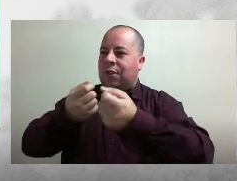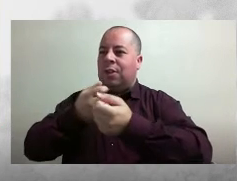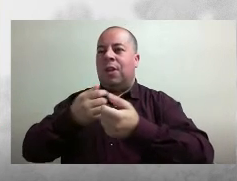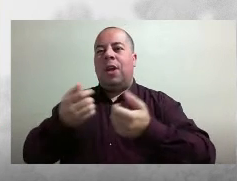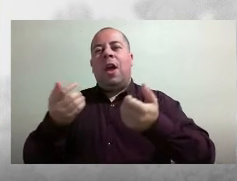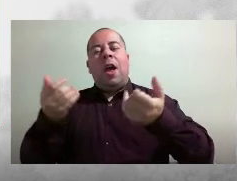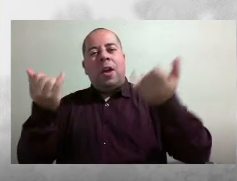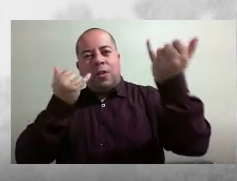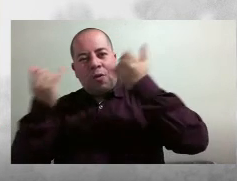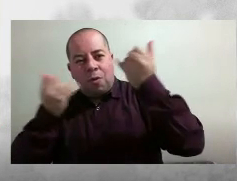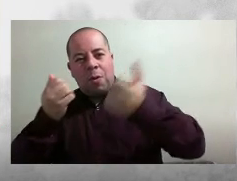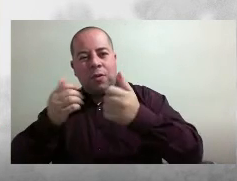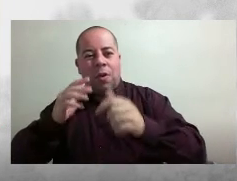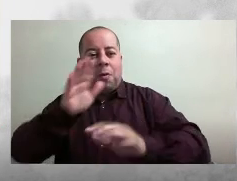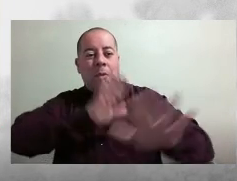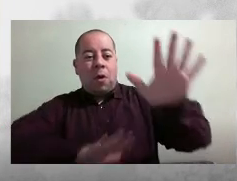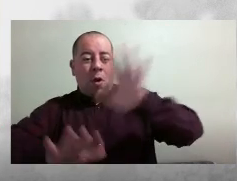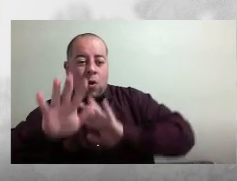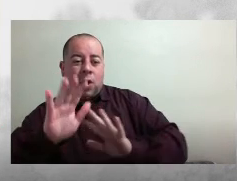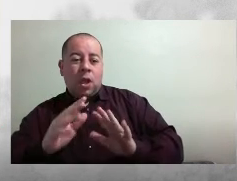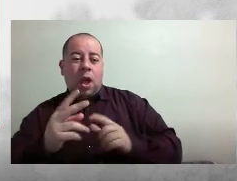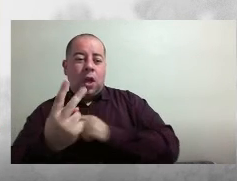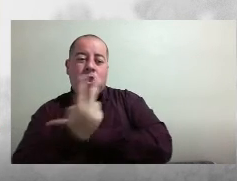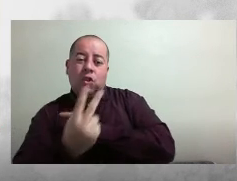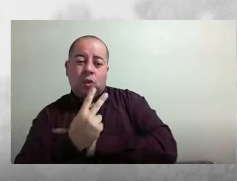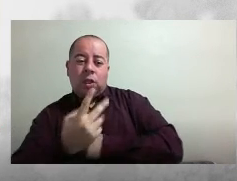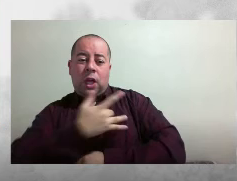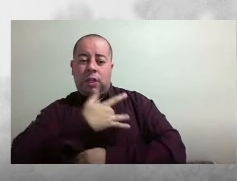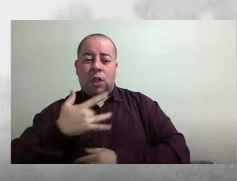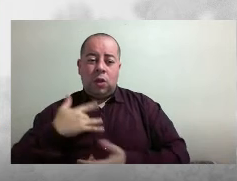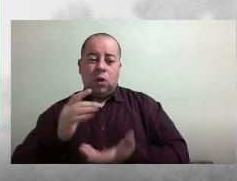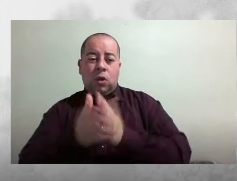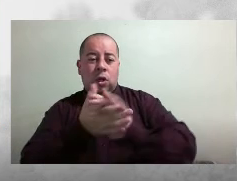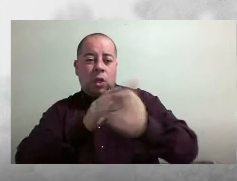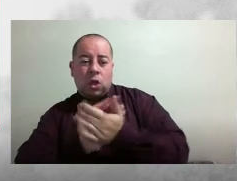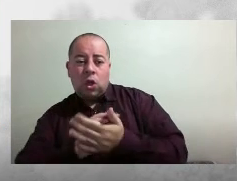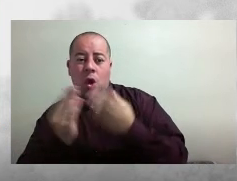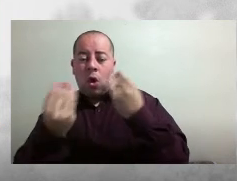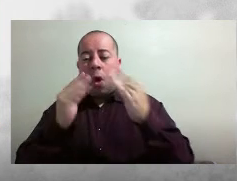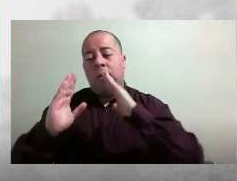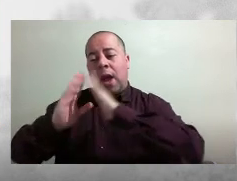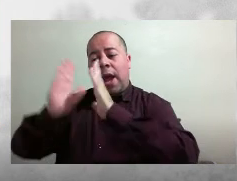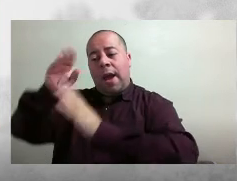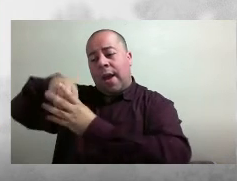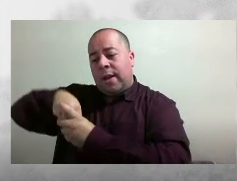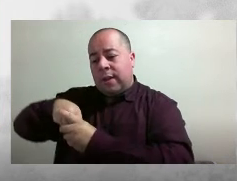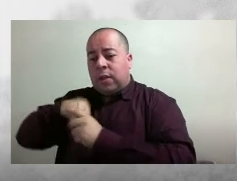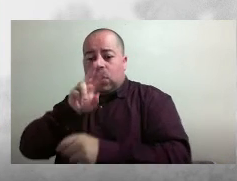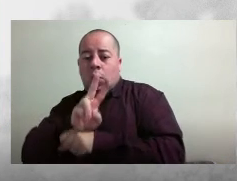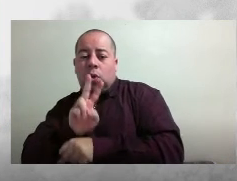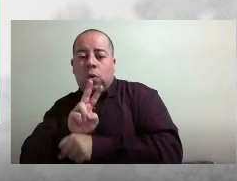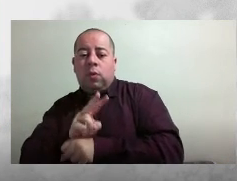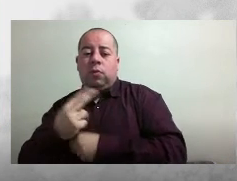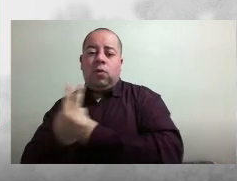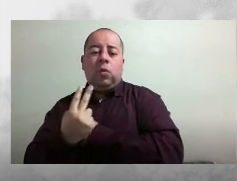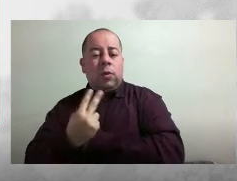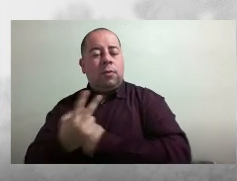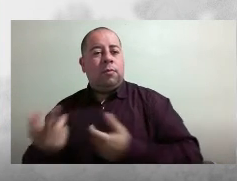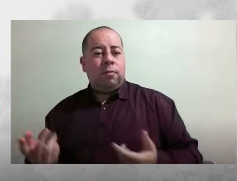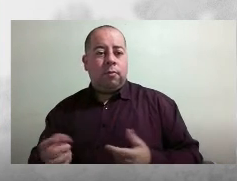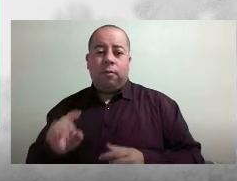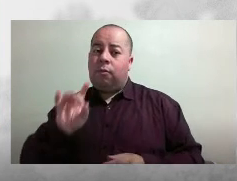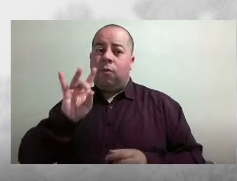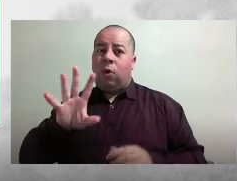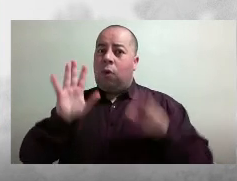de disseminação do vírus, prevenção, higiene, os cuidados durante a quarentena, né? Então, nós não ficamos